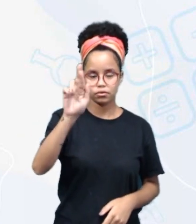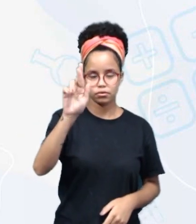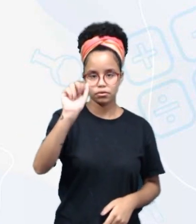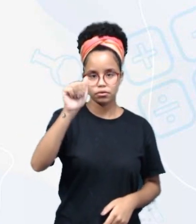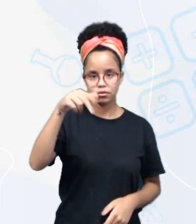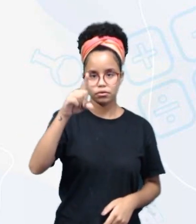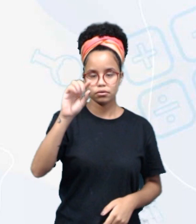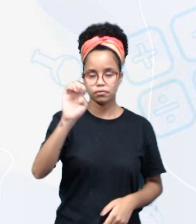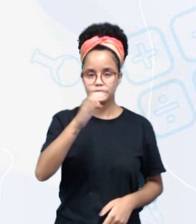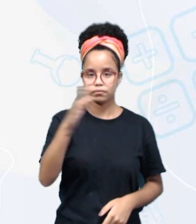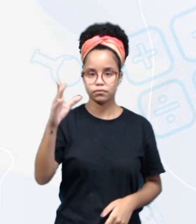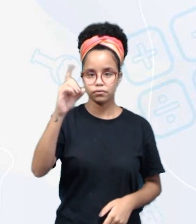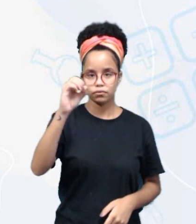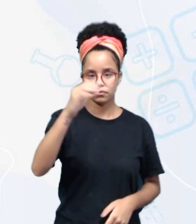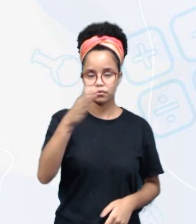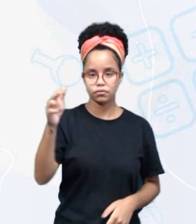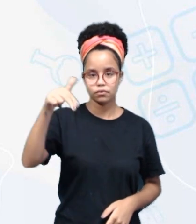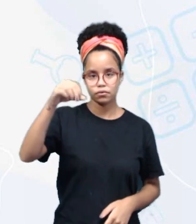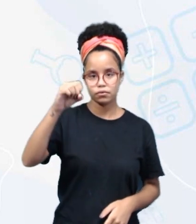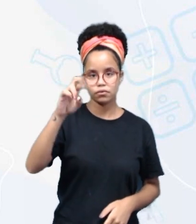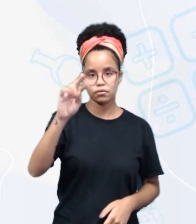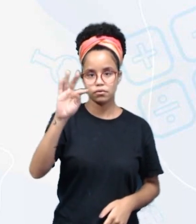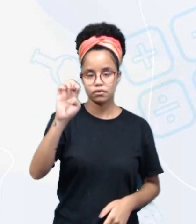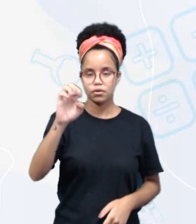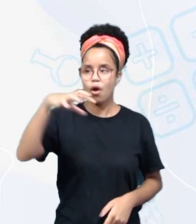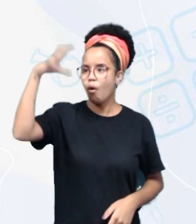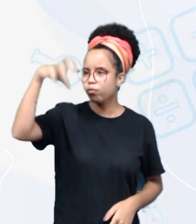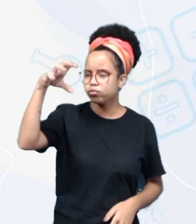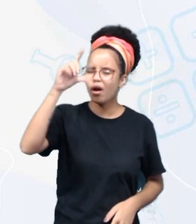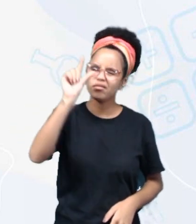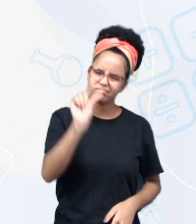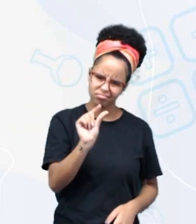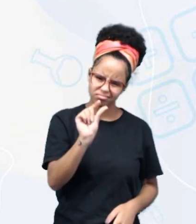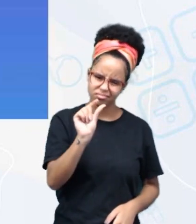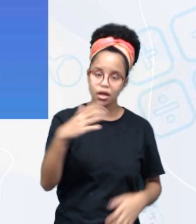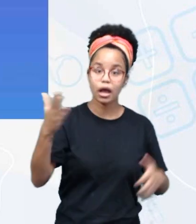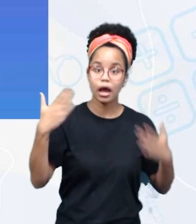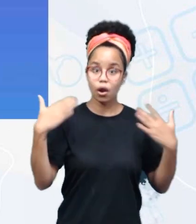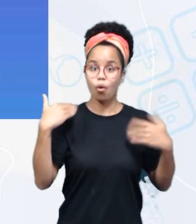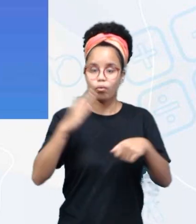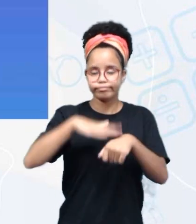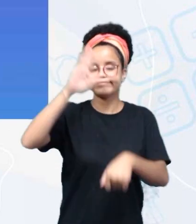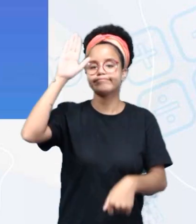o que influencia na sensação térmica.